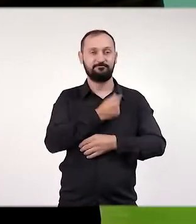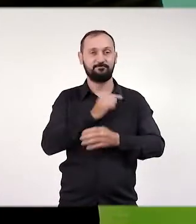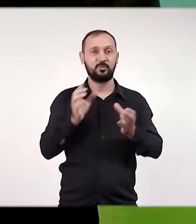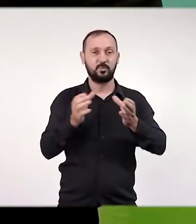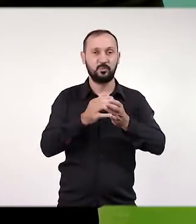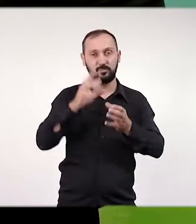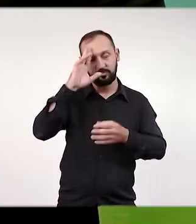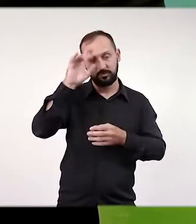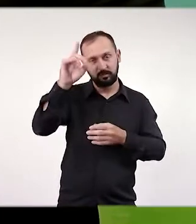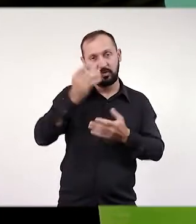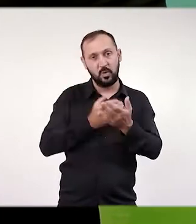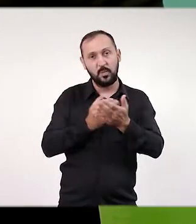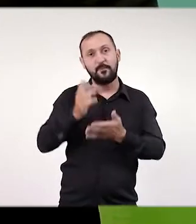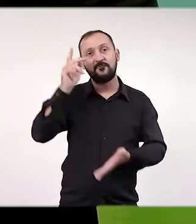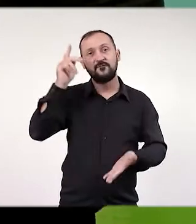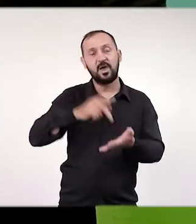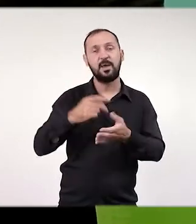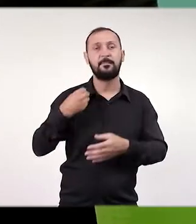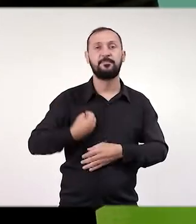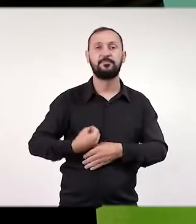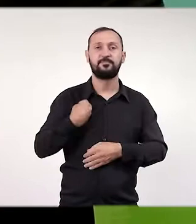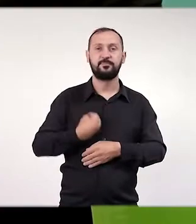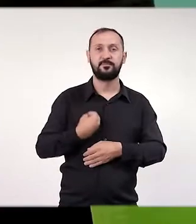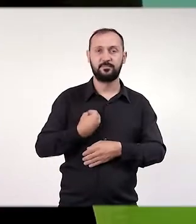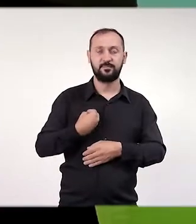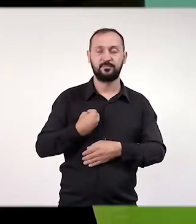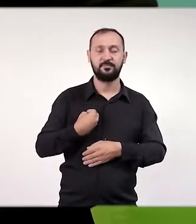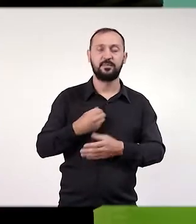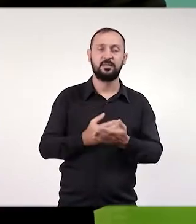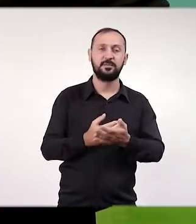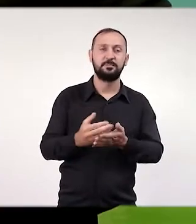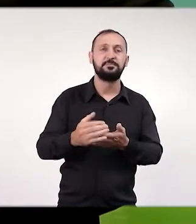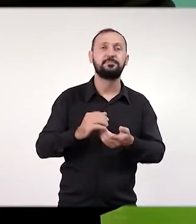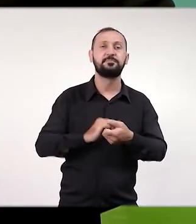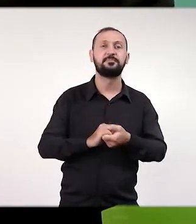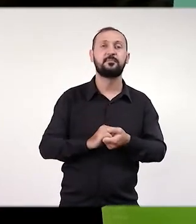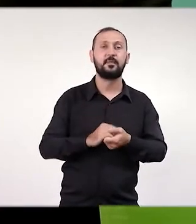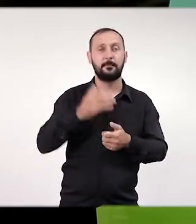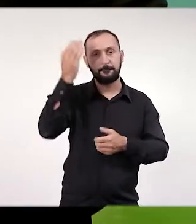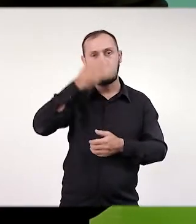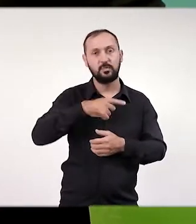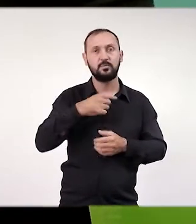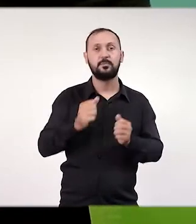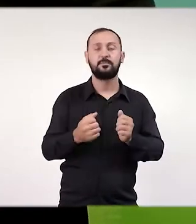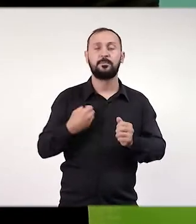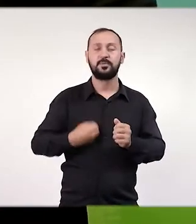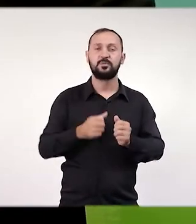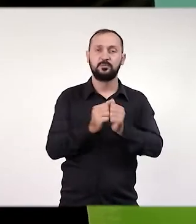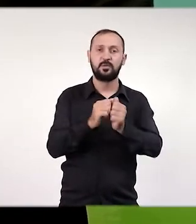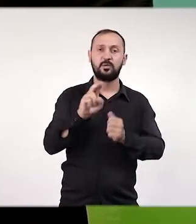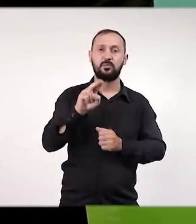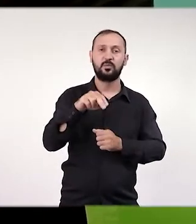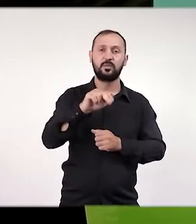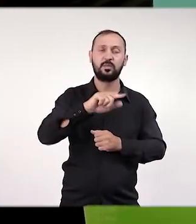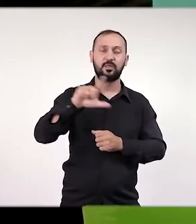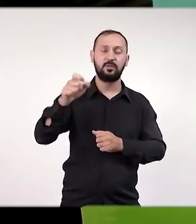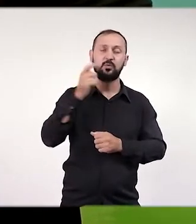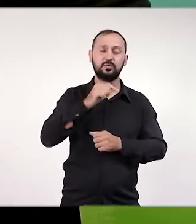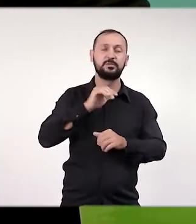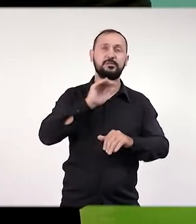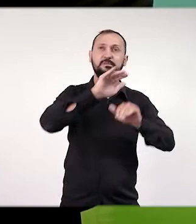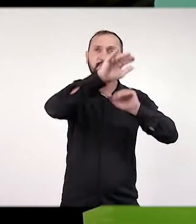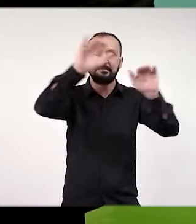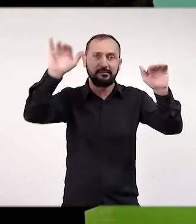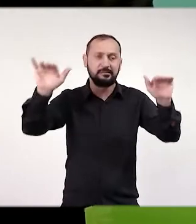foi impostada a diretoria, obviamente que agora a gente começa a participar, começa a ter uma efetiva participação. Prova disso que eu, já fazendo parte da Unali, consegui fazer